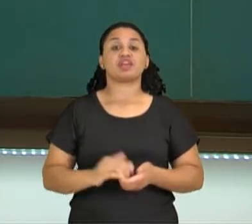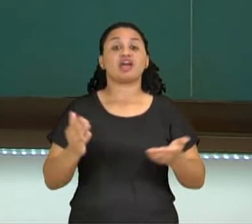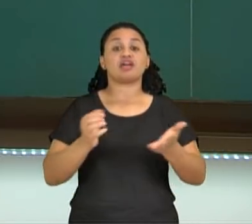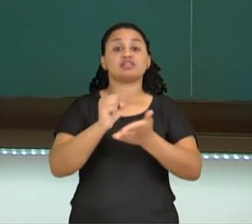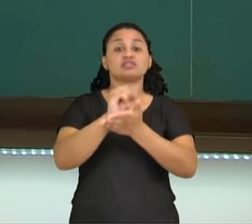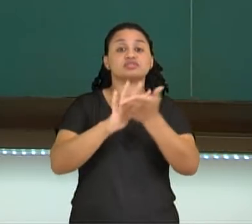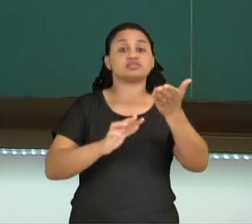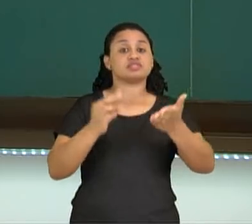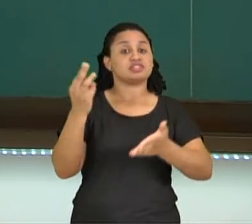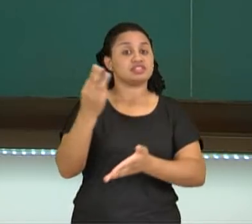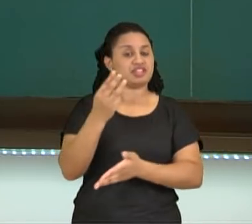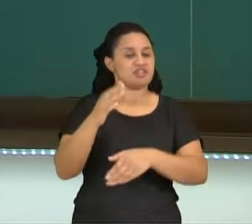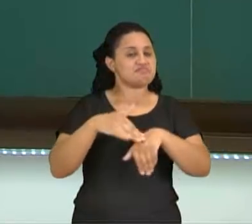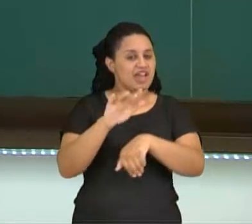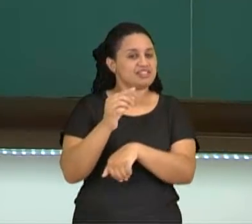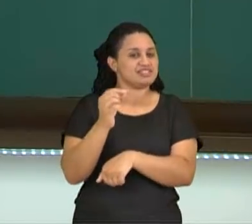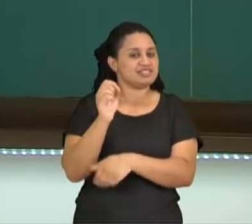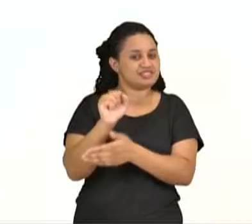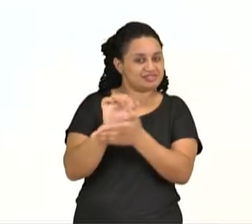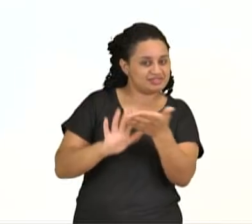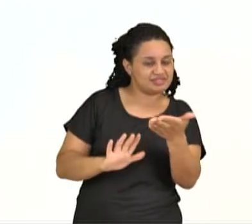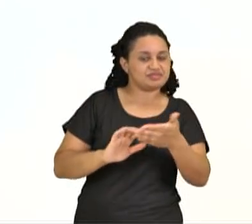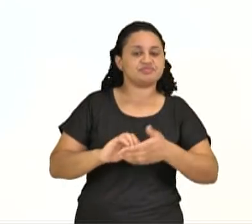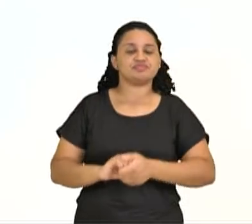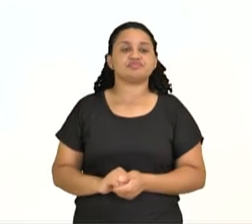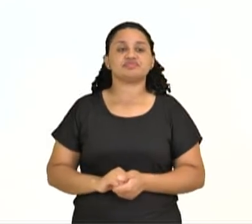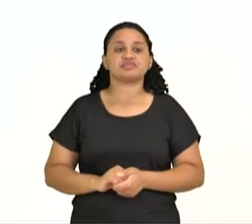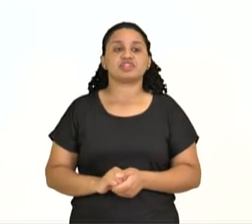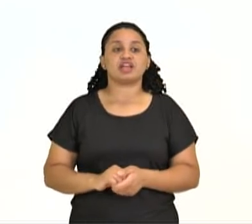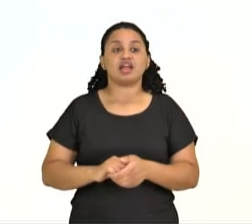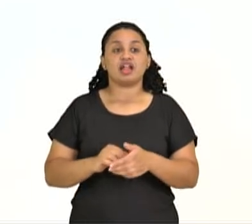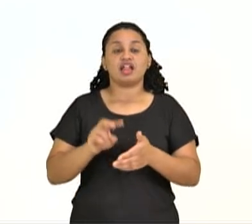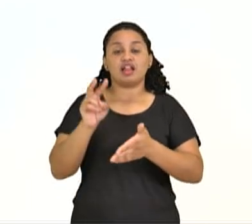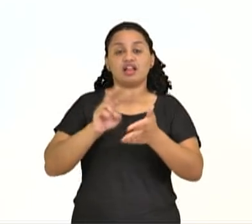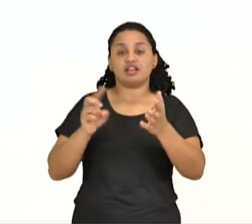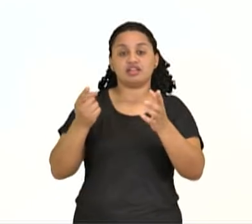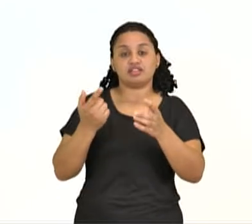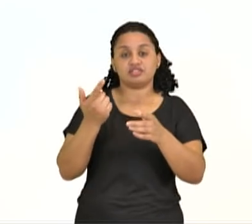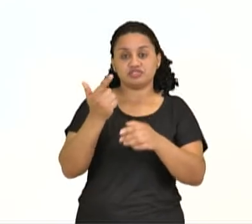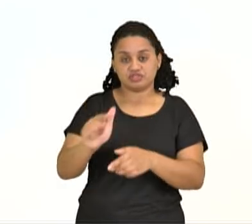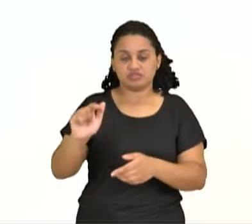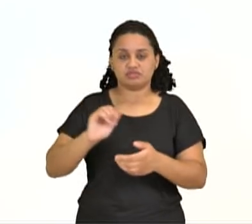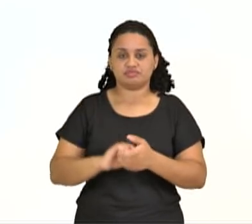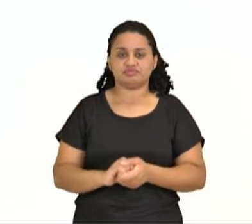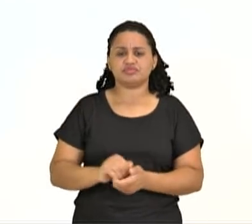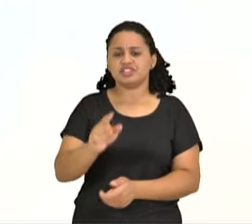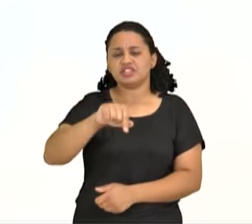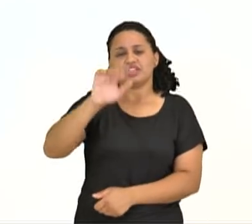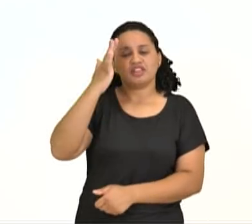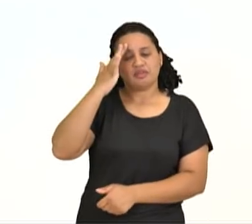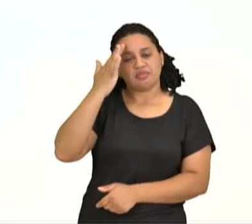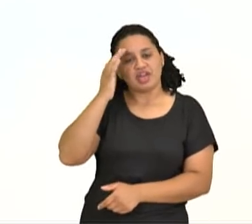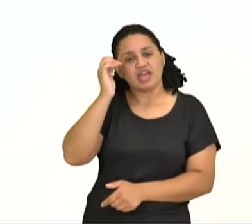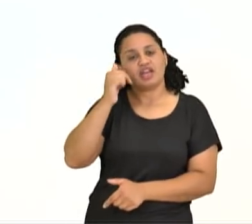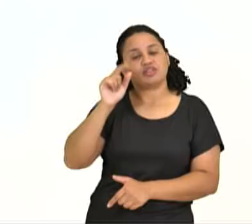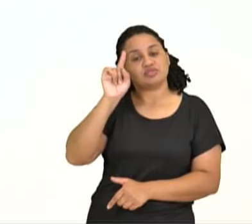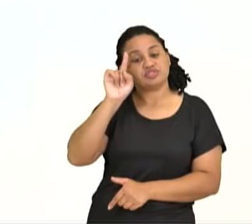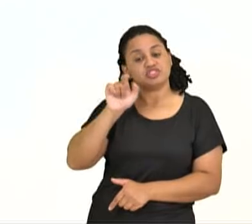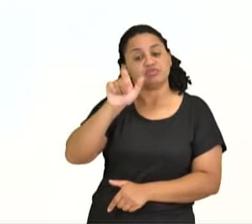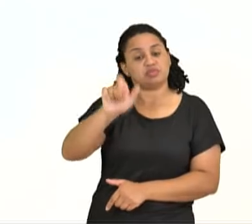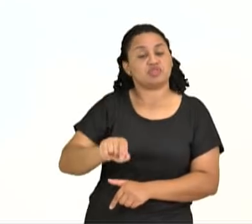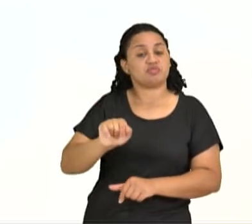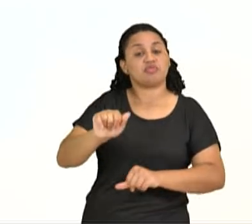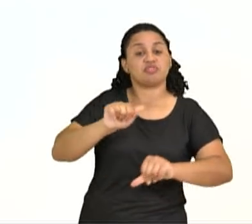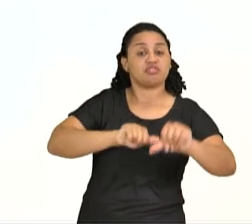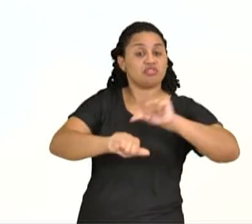Atividade 3, olha, mais uma. Releia. Sabiam que podem mudar o dia de alguém com uma